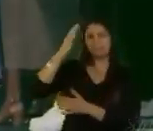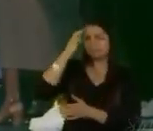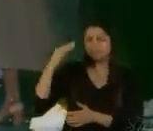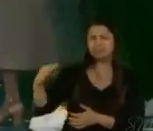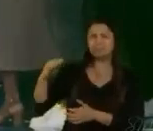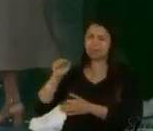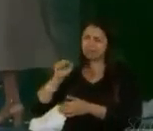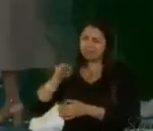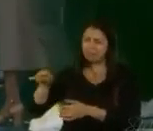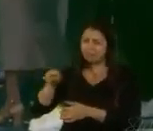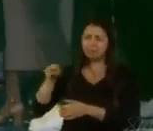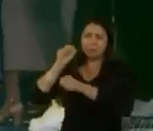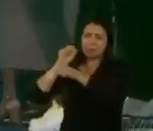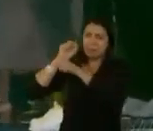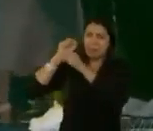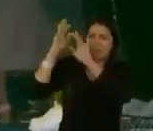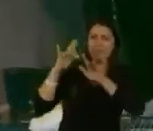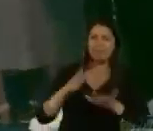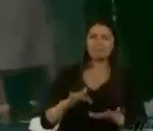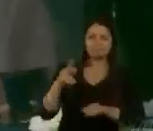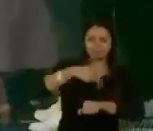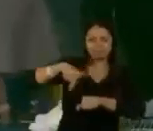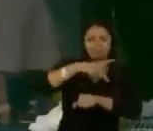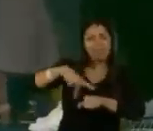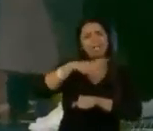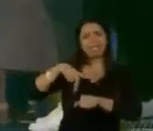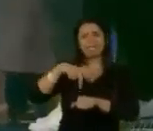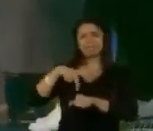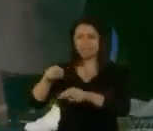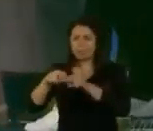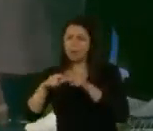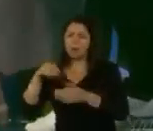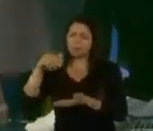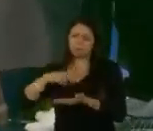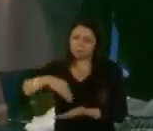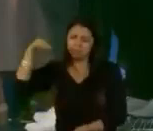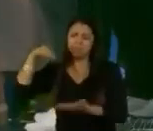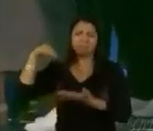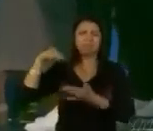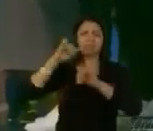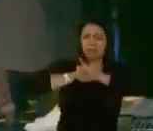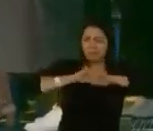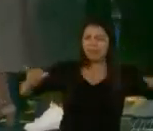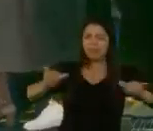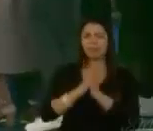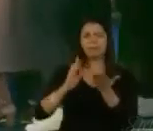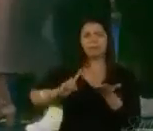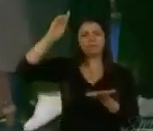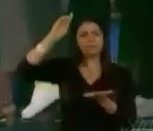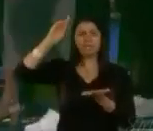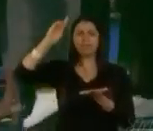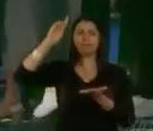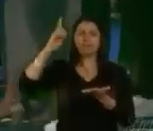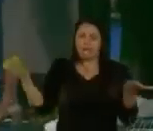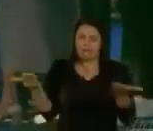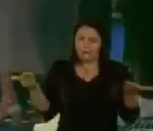país, como ministros da tua palavra e como igreja. Nós